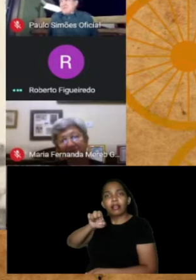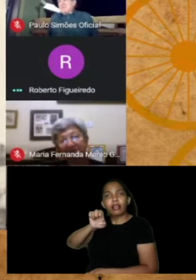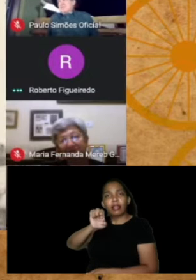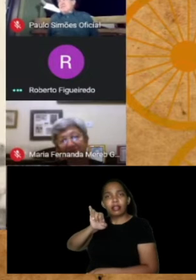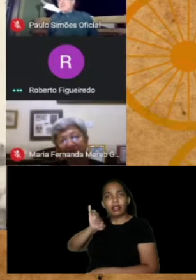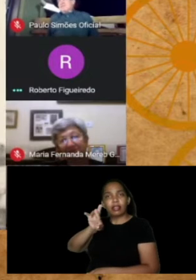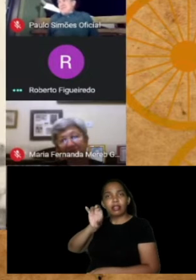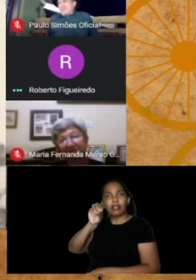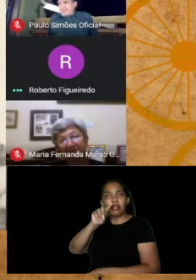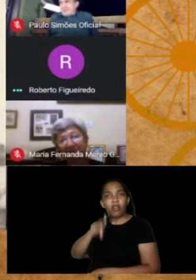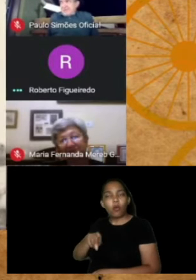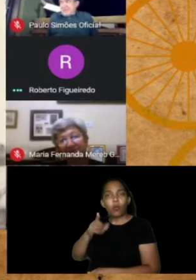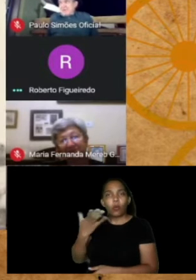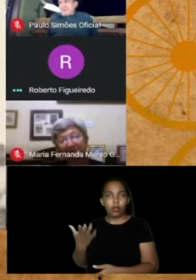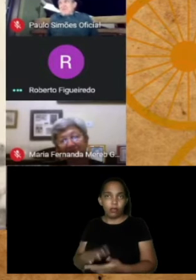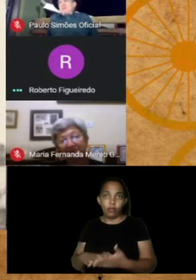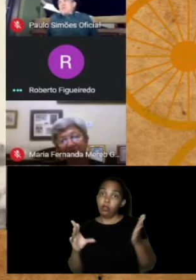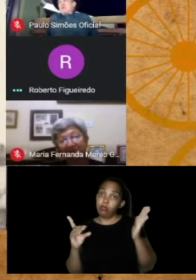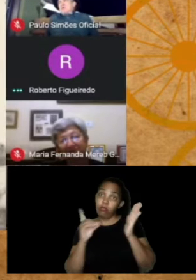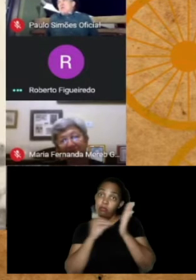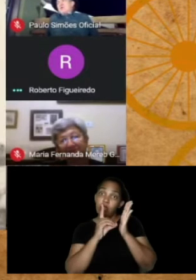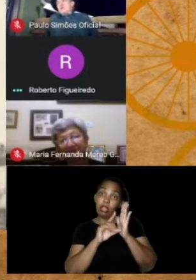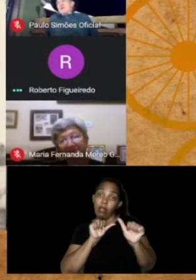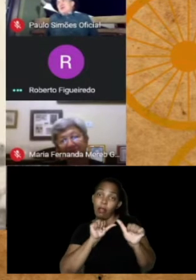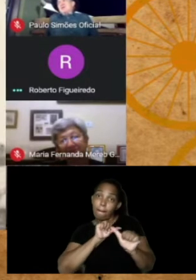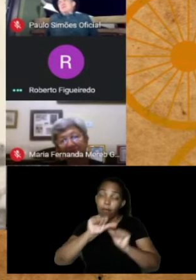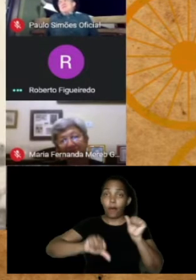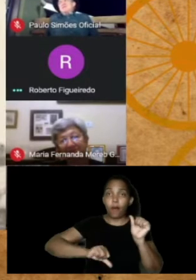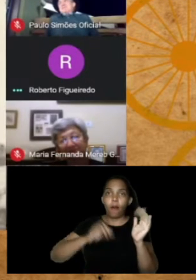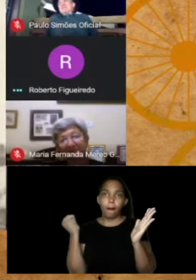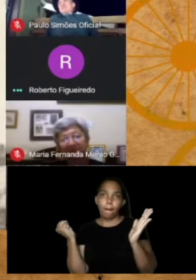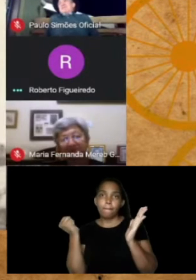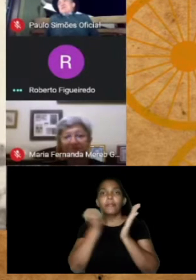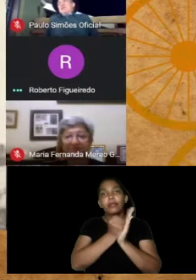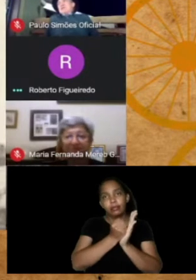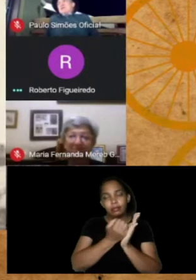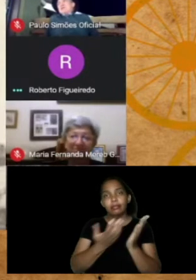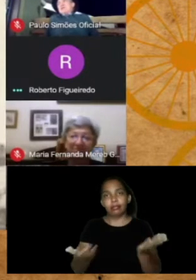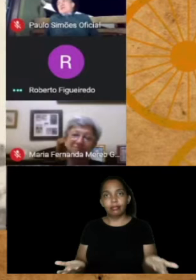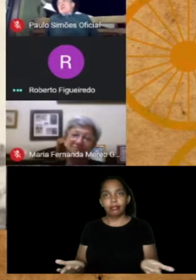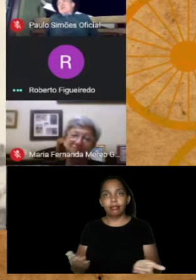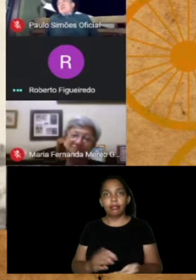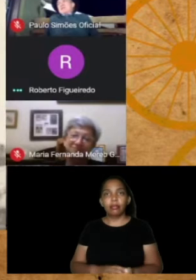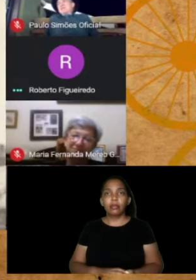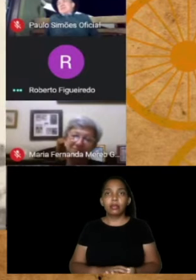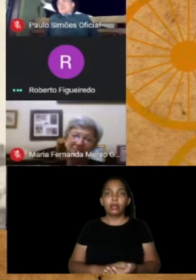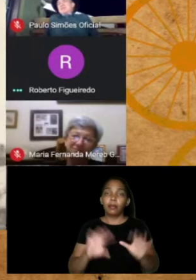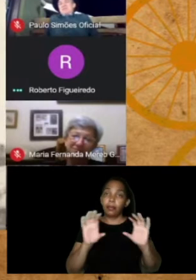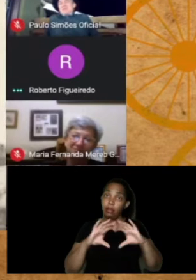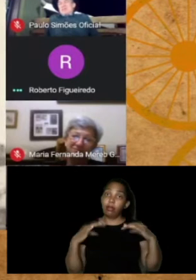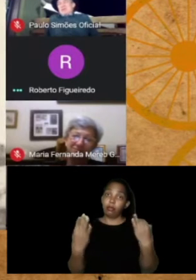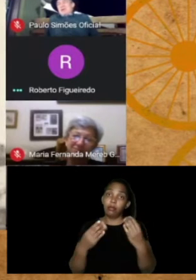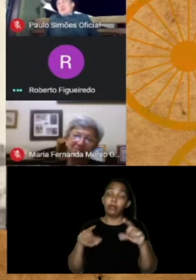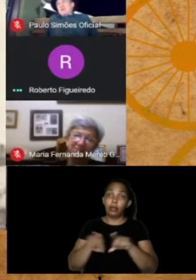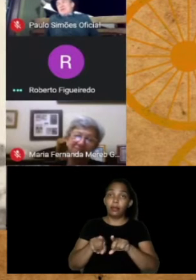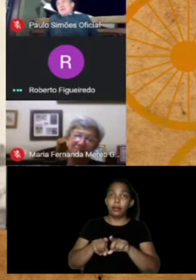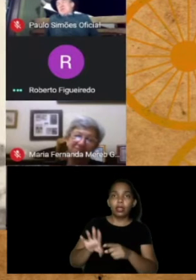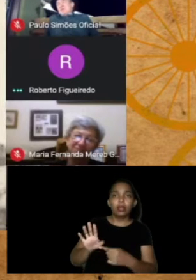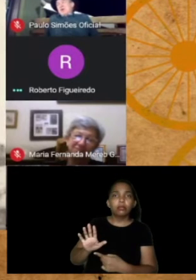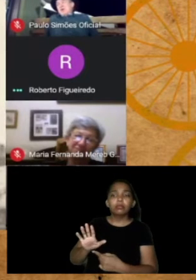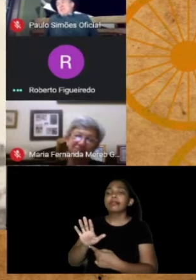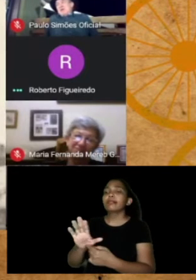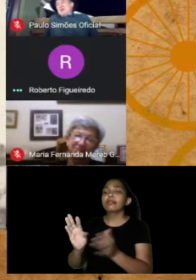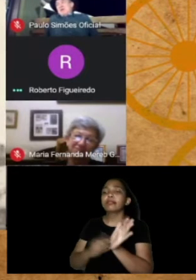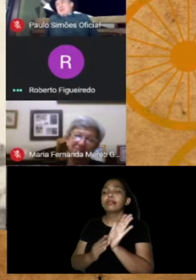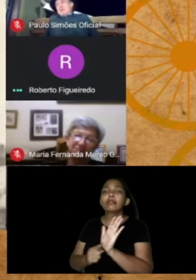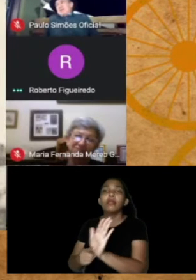daí em 2013, agora nós aprovamos uma lei de tombamento aqui pela Câmara, e ainda a gente colocou um adendo lá que todos que